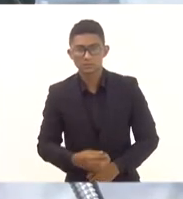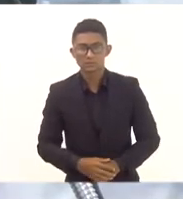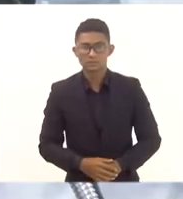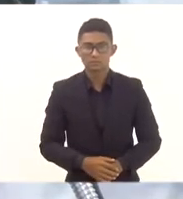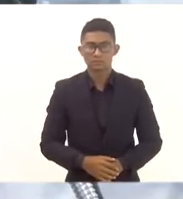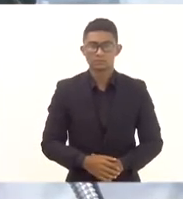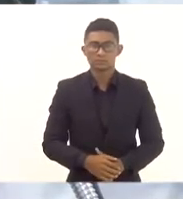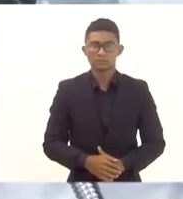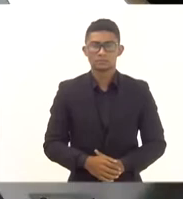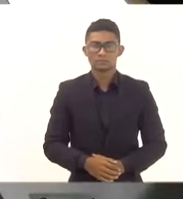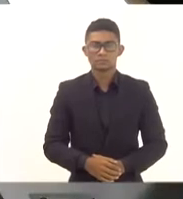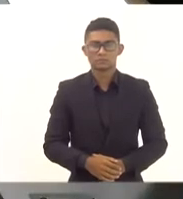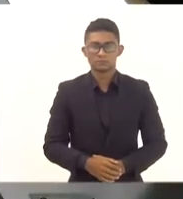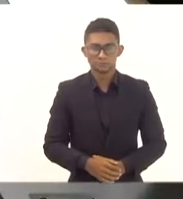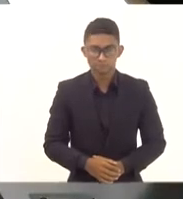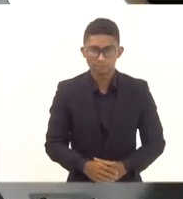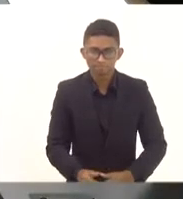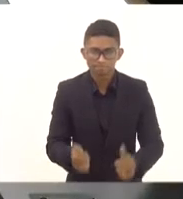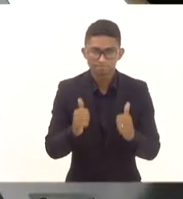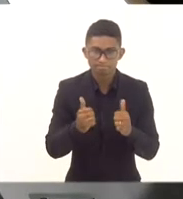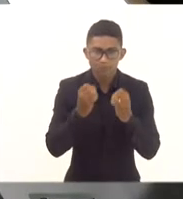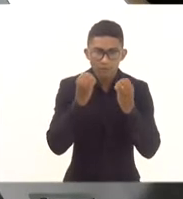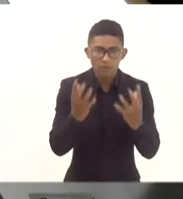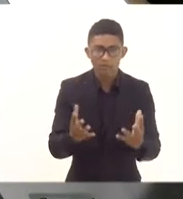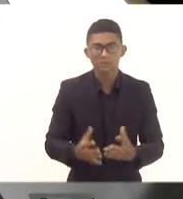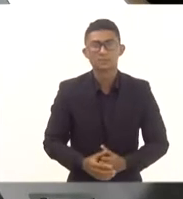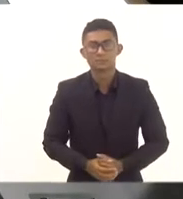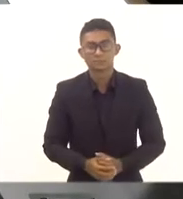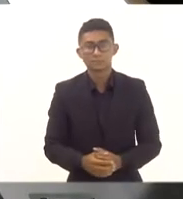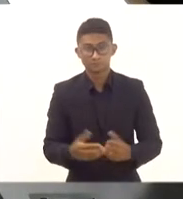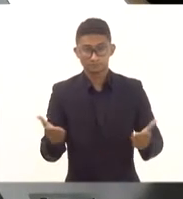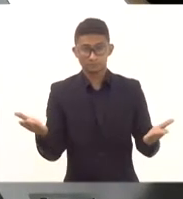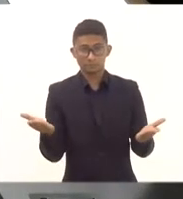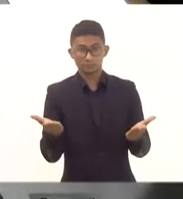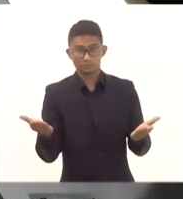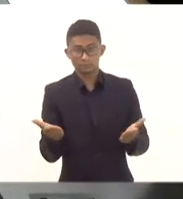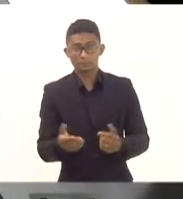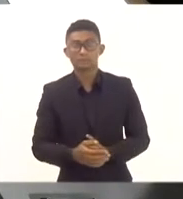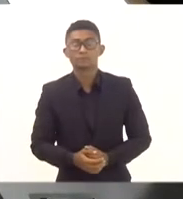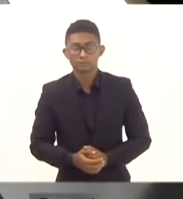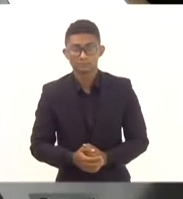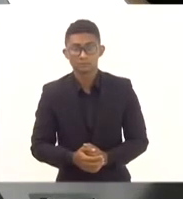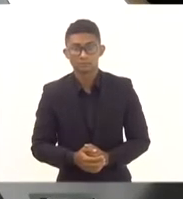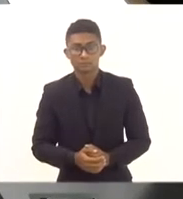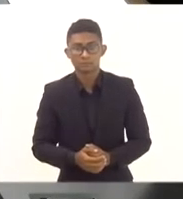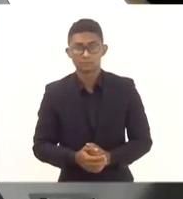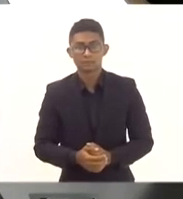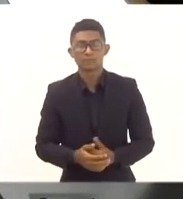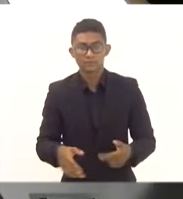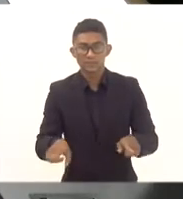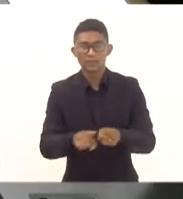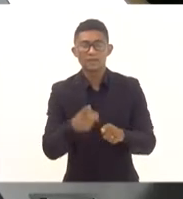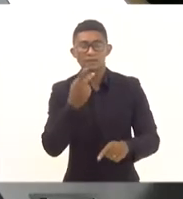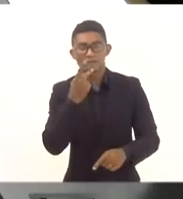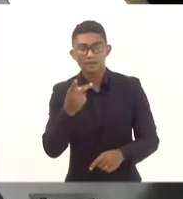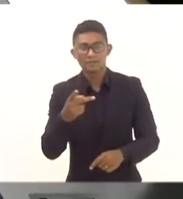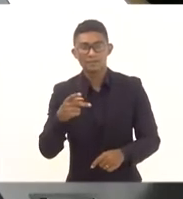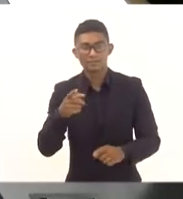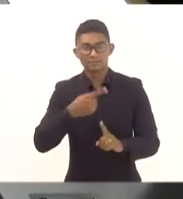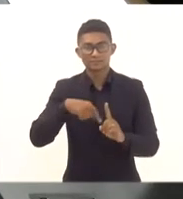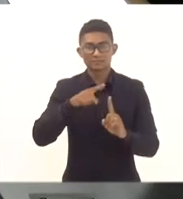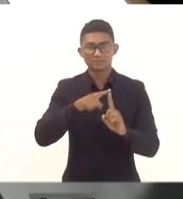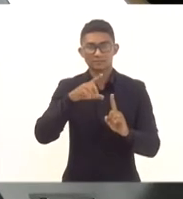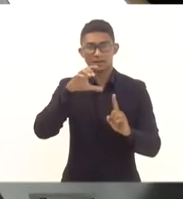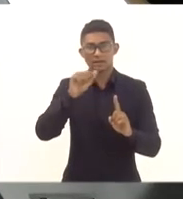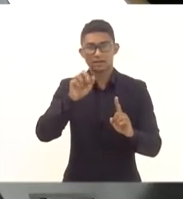Ah tá tá bom eu vou passar aqui registrar a presença da Carolina